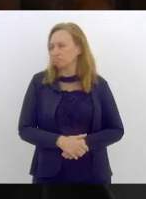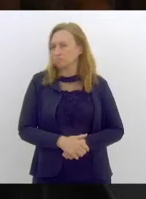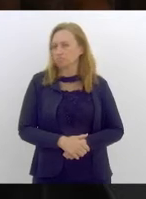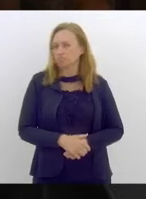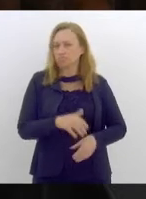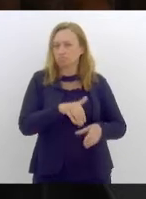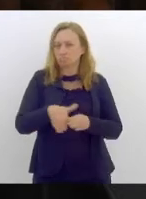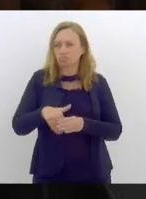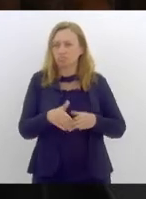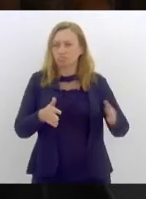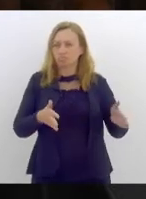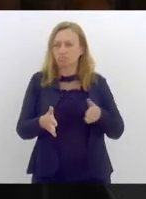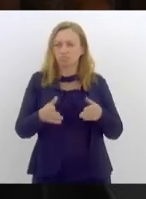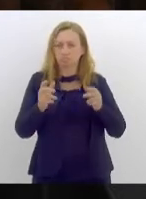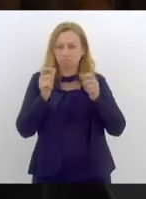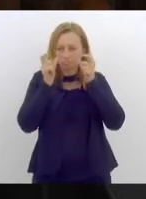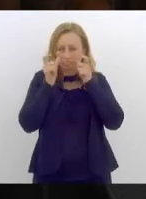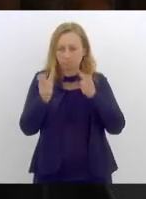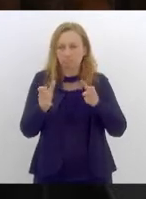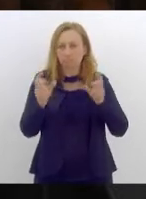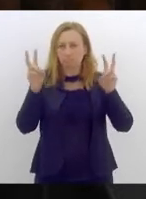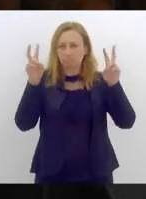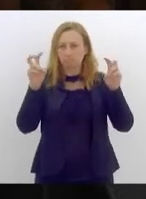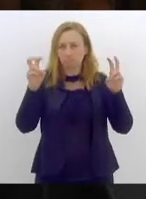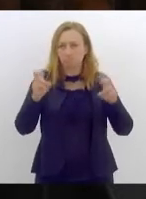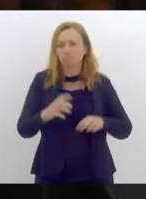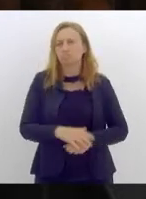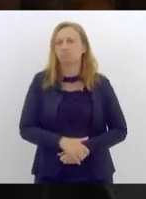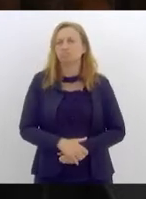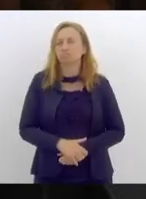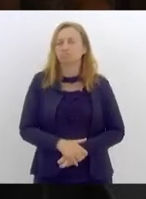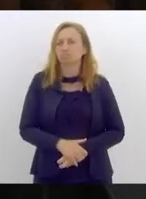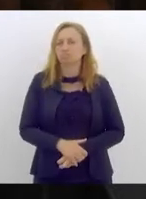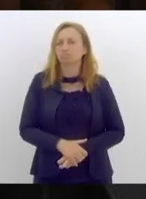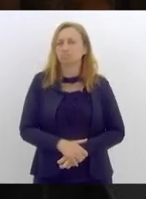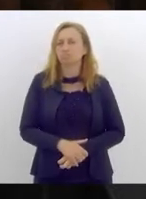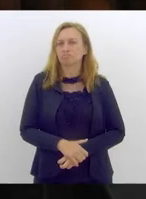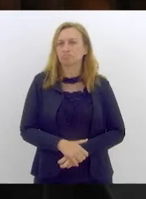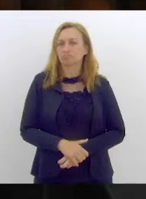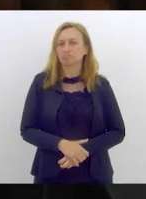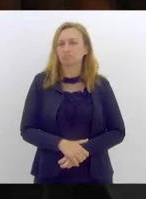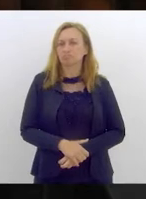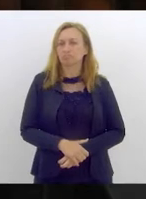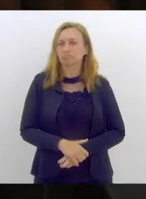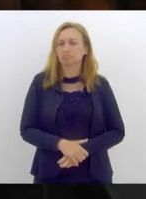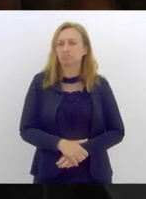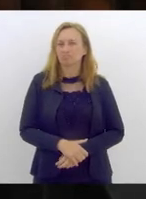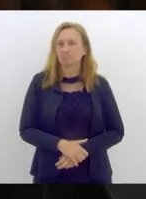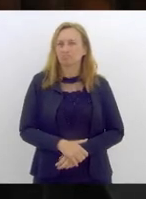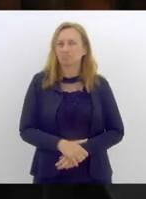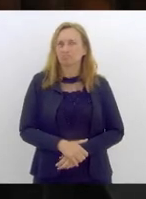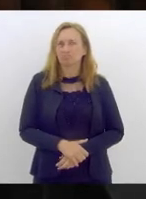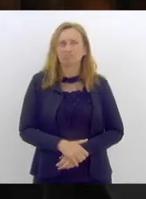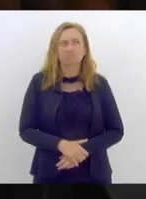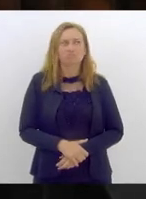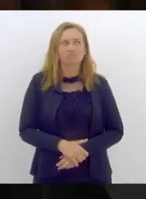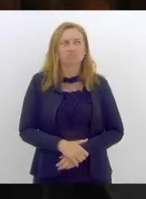atenção sobre isso porque o clima de tranquilidade